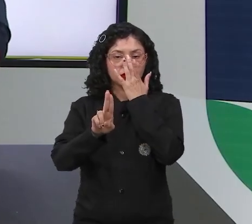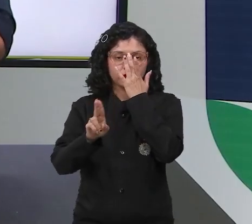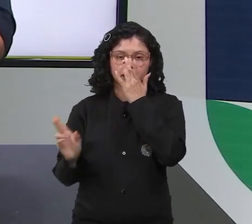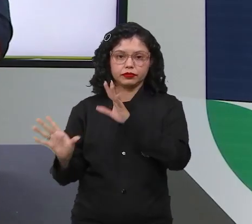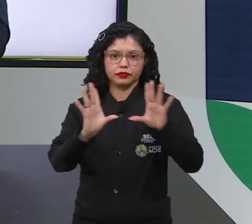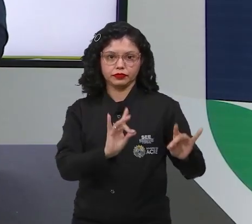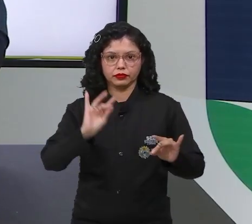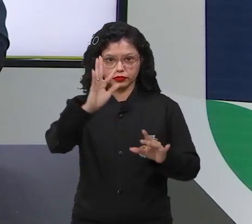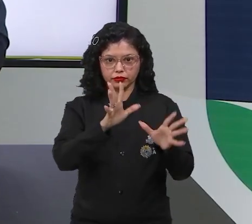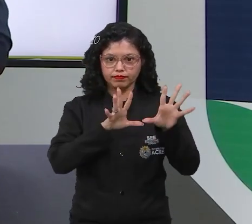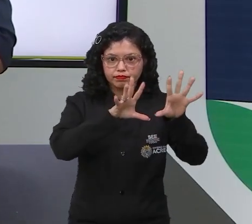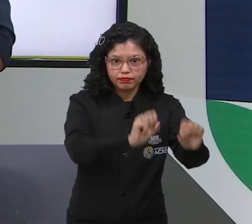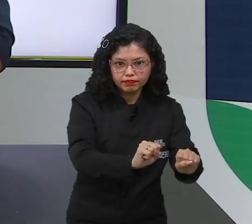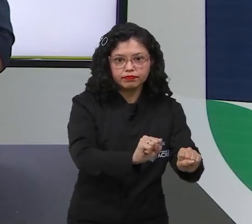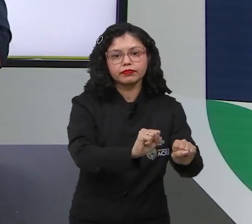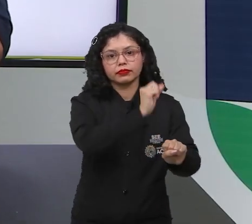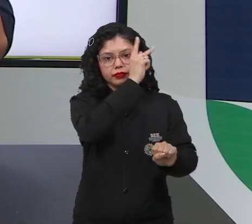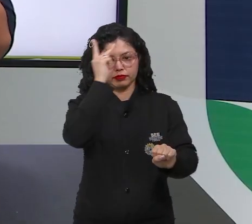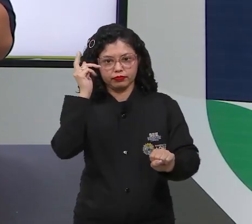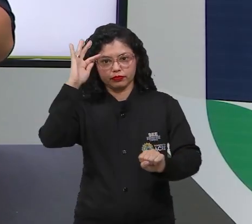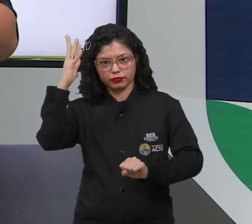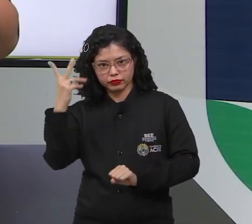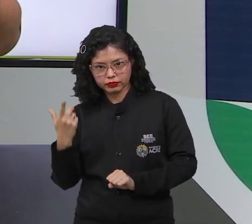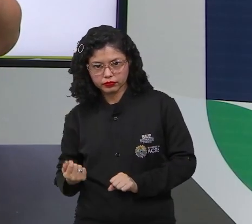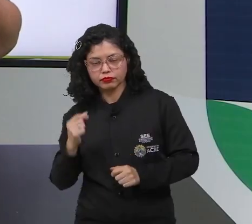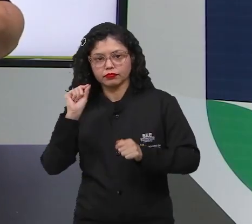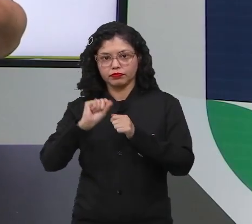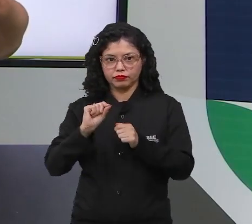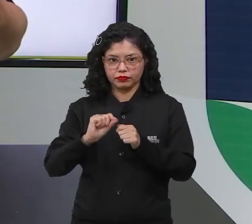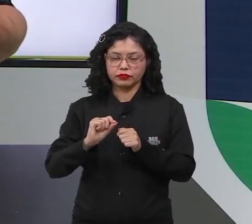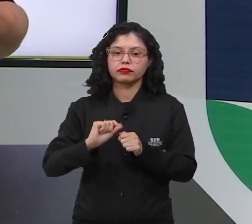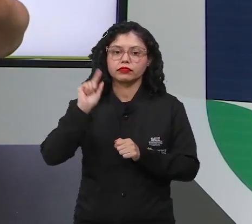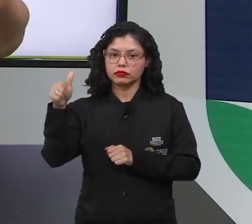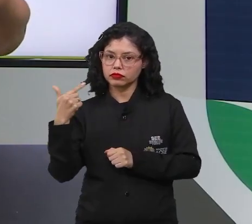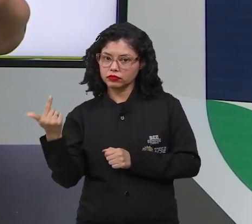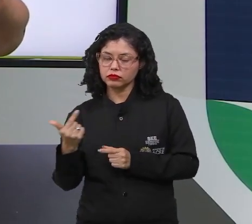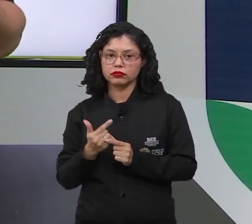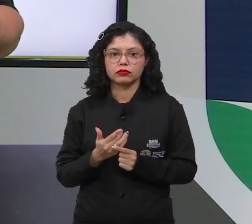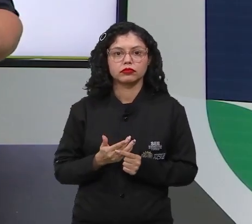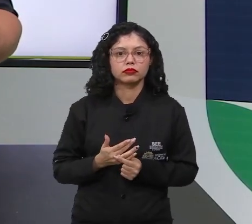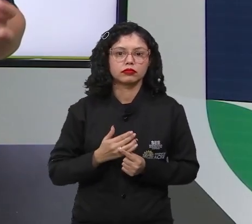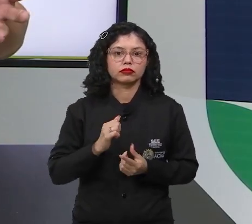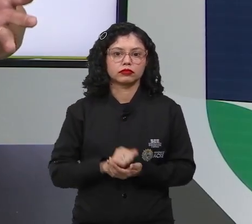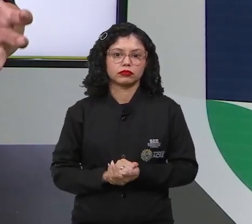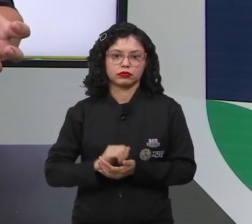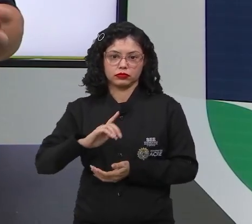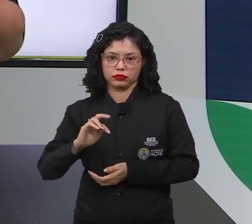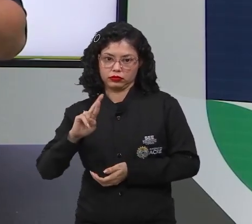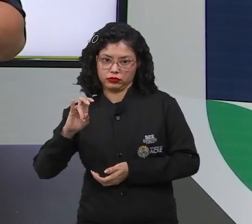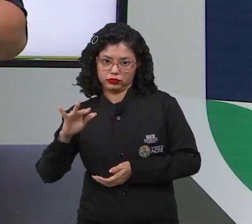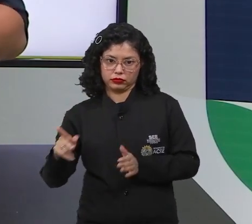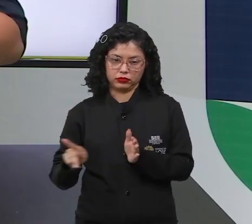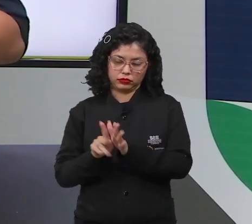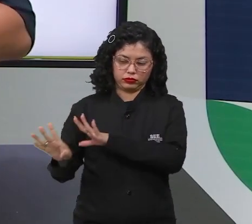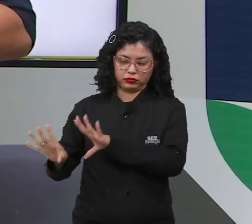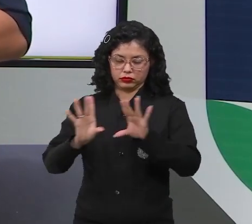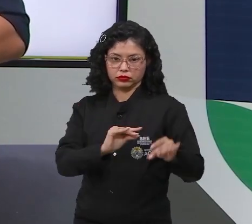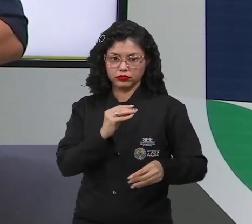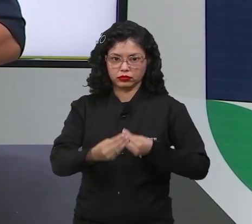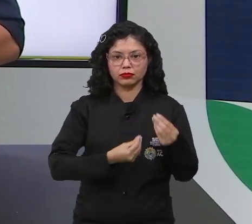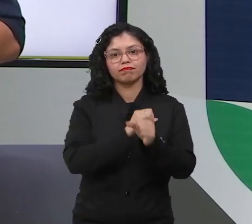a África, que captura o africano ou faz alianças com outras etnias e traz elas